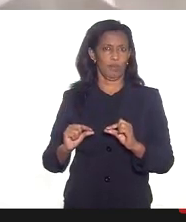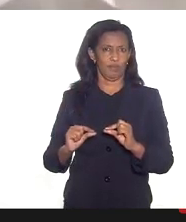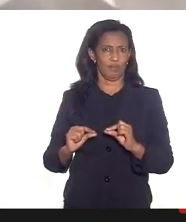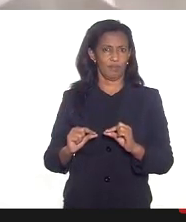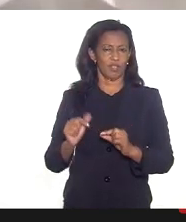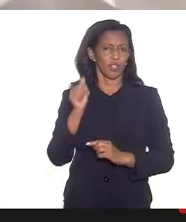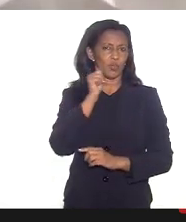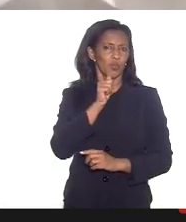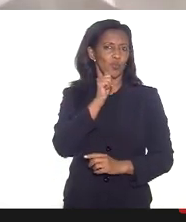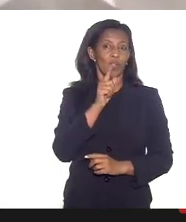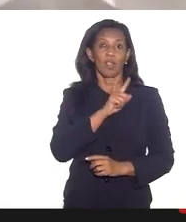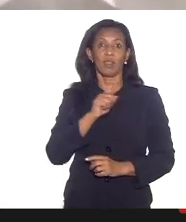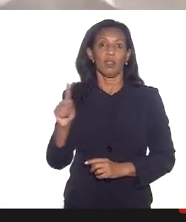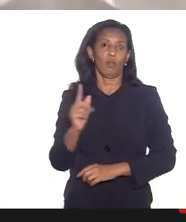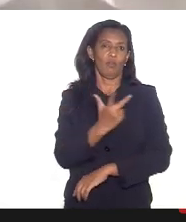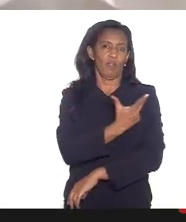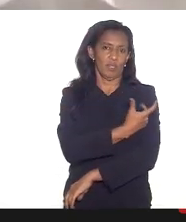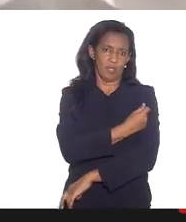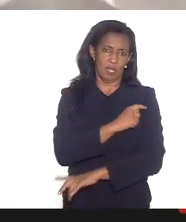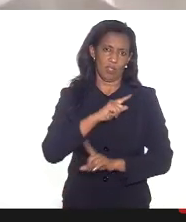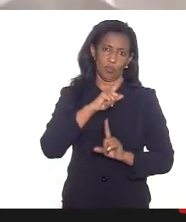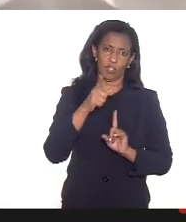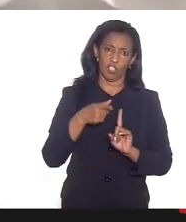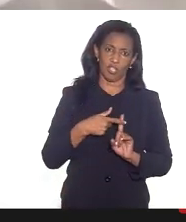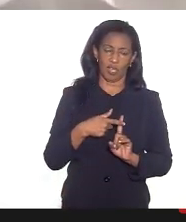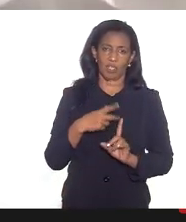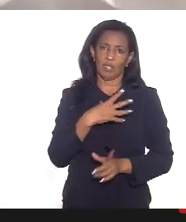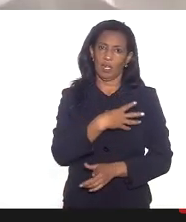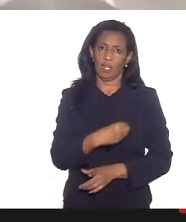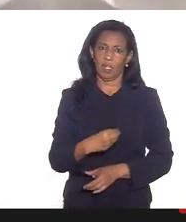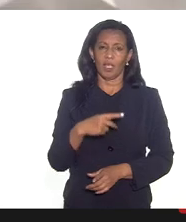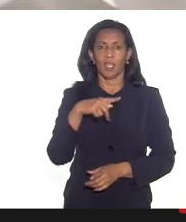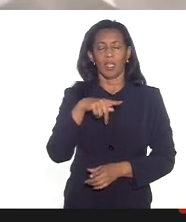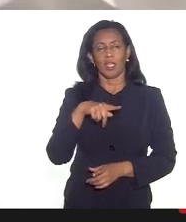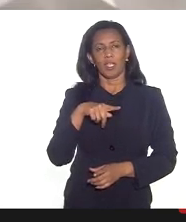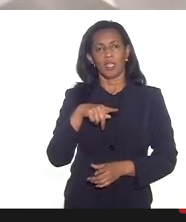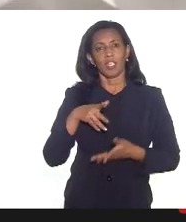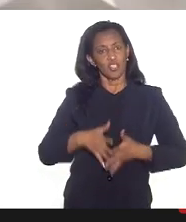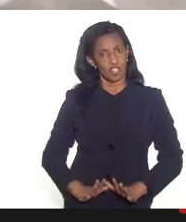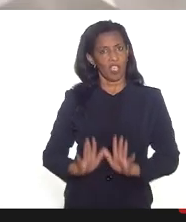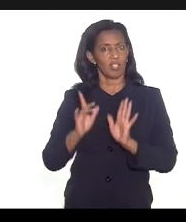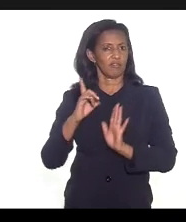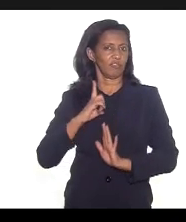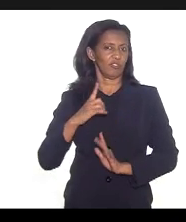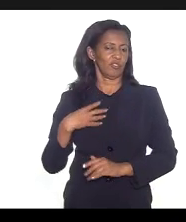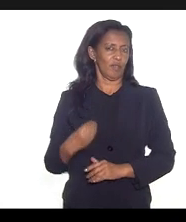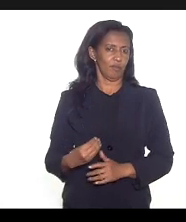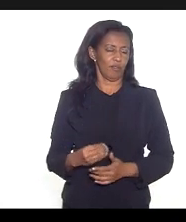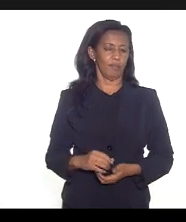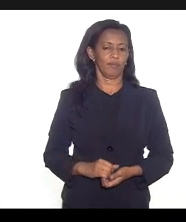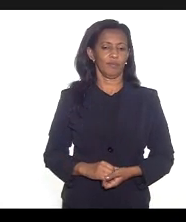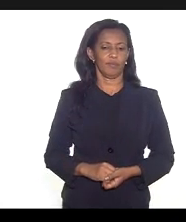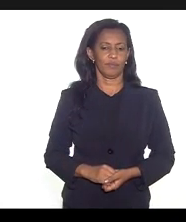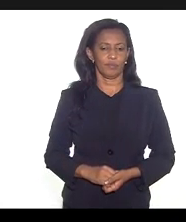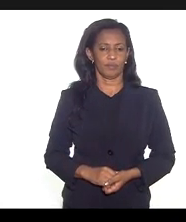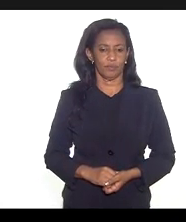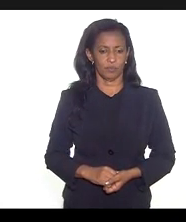de mulheres não vacinadas mulheres gestantes lactante em estado puerperal o favor